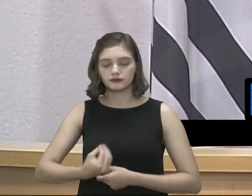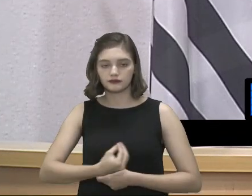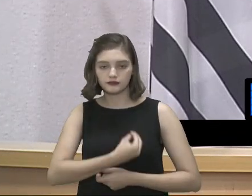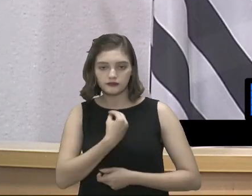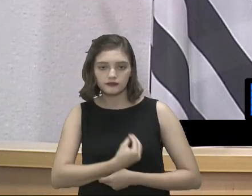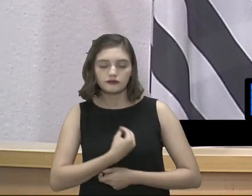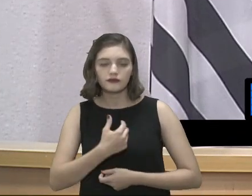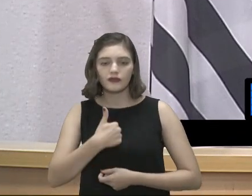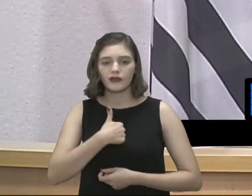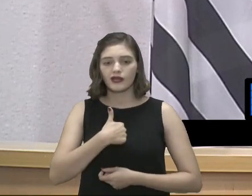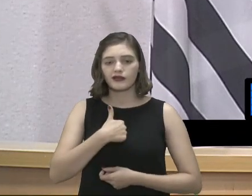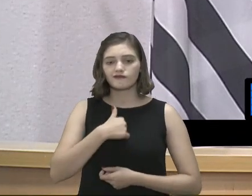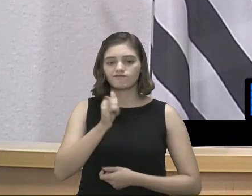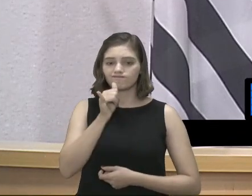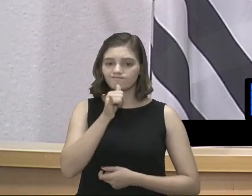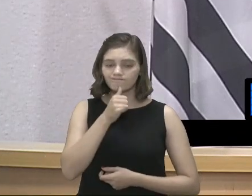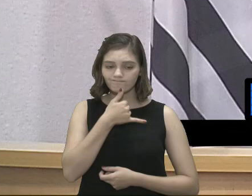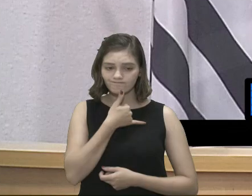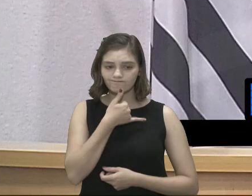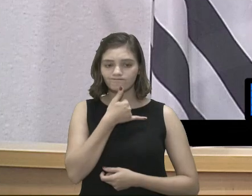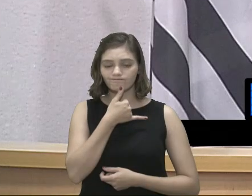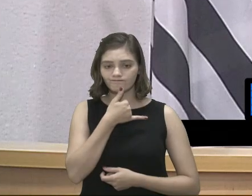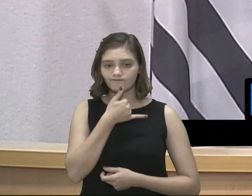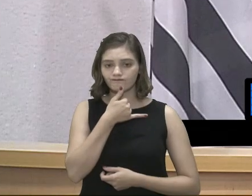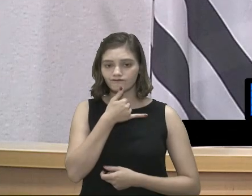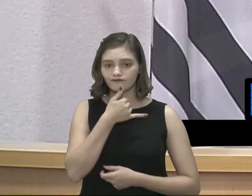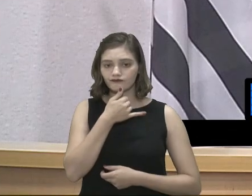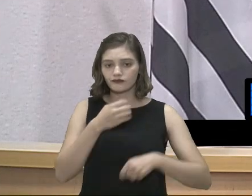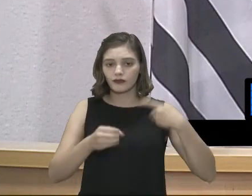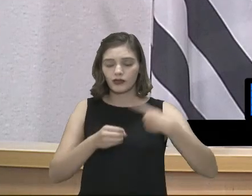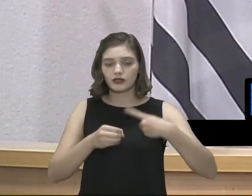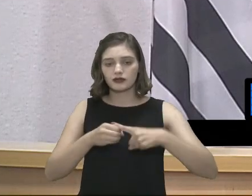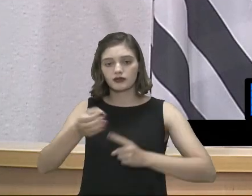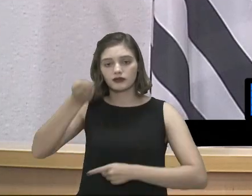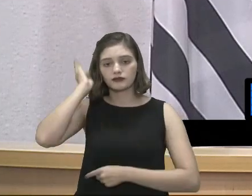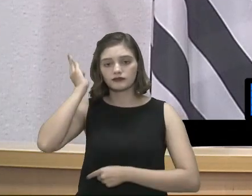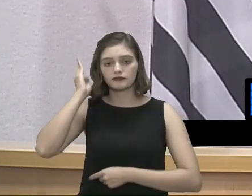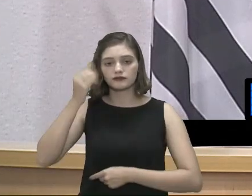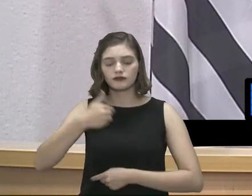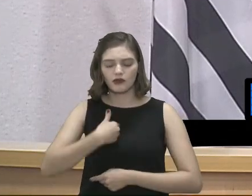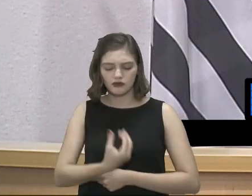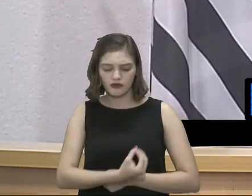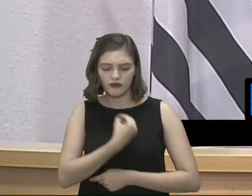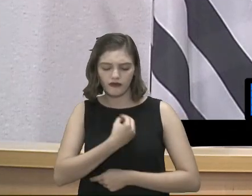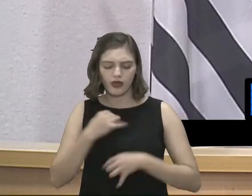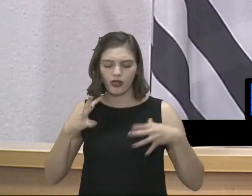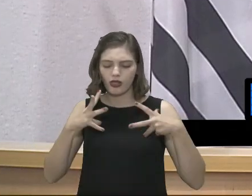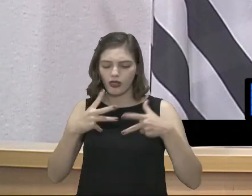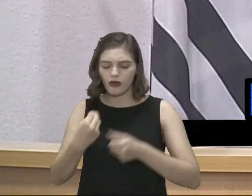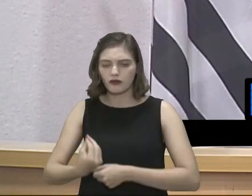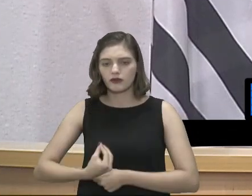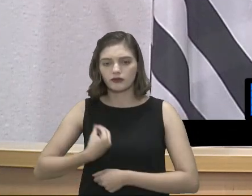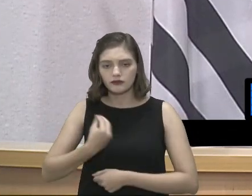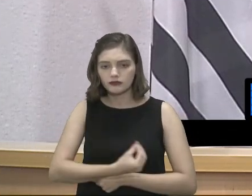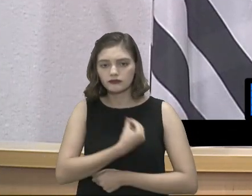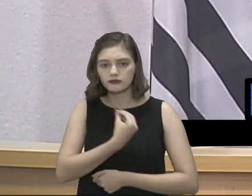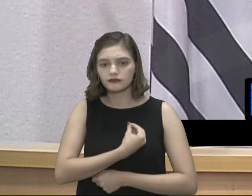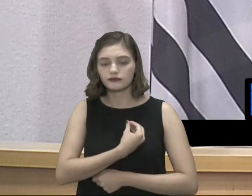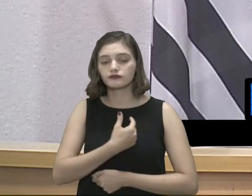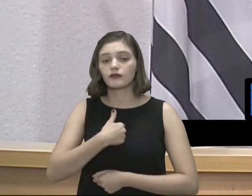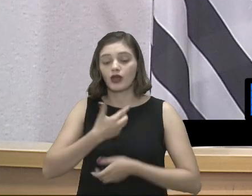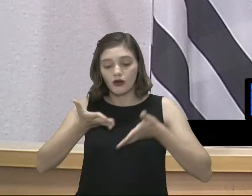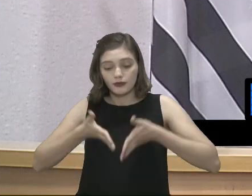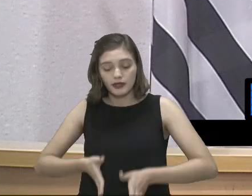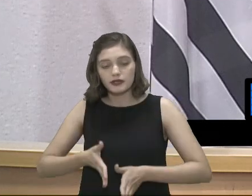que, infelizmente, foram bem infelizes no município de Taubaté, cidade onde eu vivi minha vida inteira, apesar de ser nascida em Brasópolis, Minas